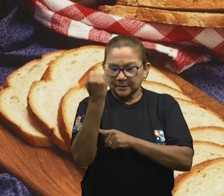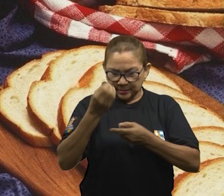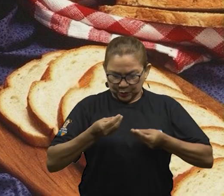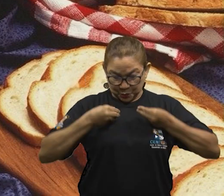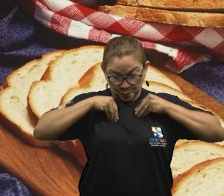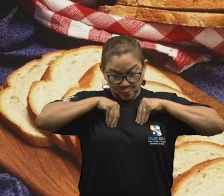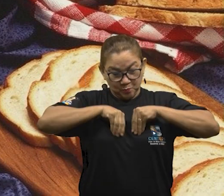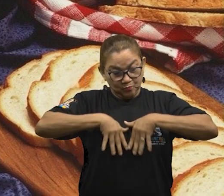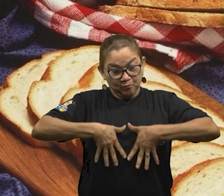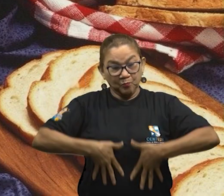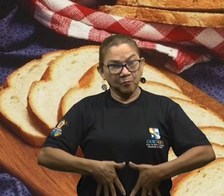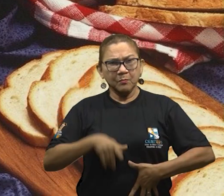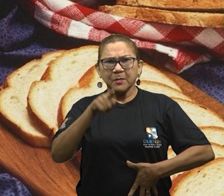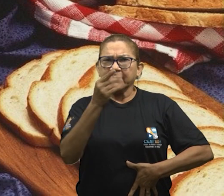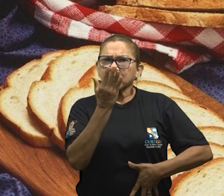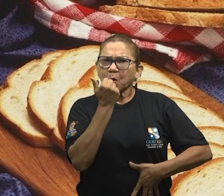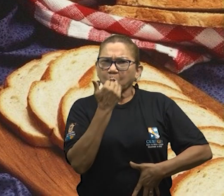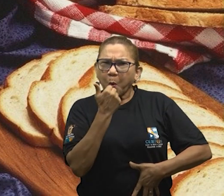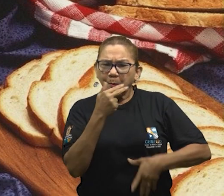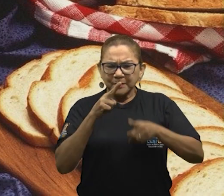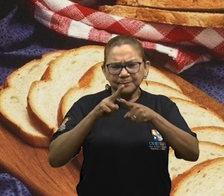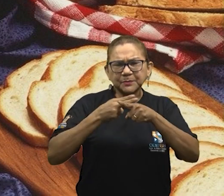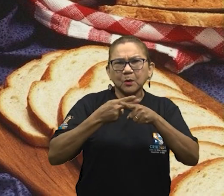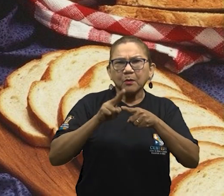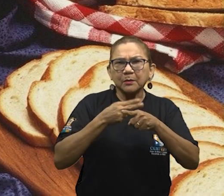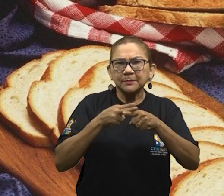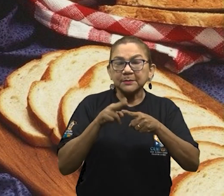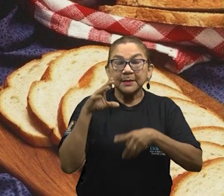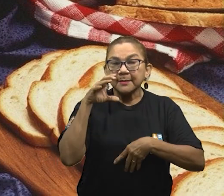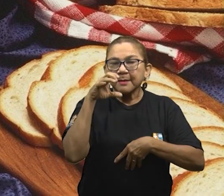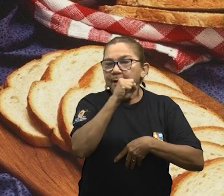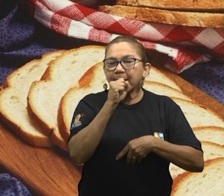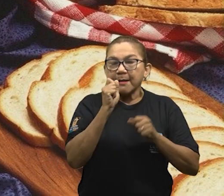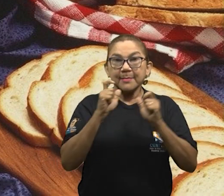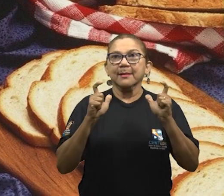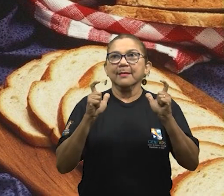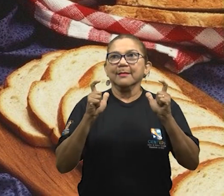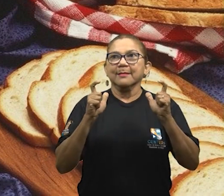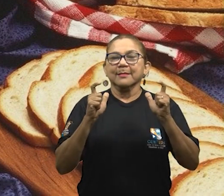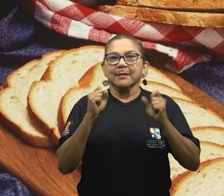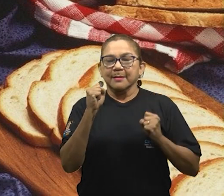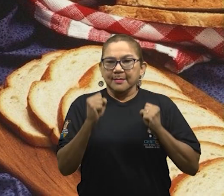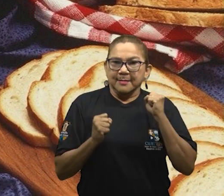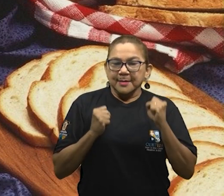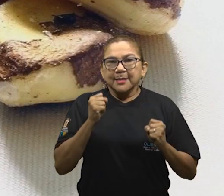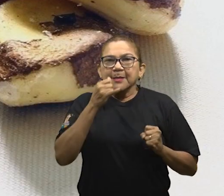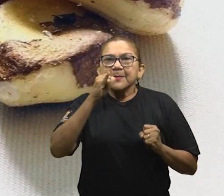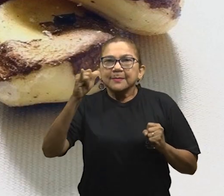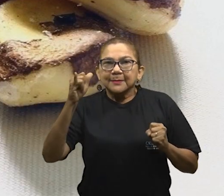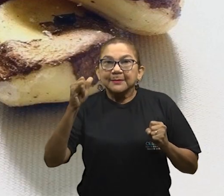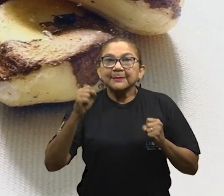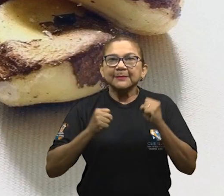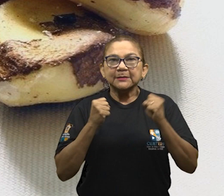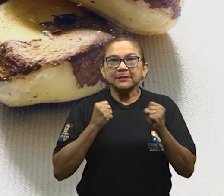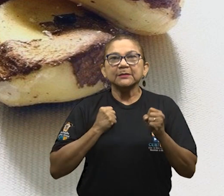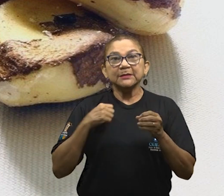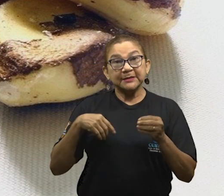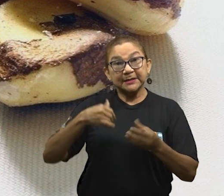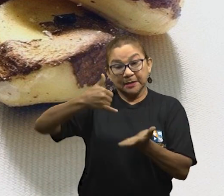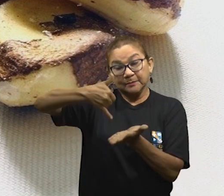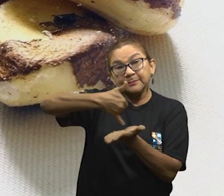isso, quando você come um chocolatinho, fica rapidamente com bastante energia. Os lipídios